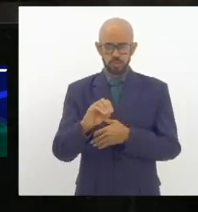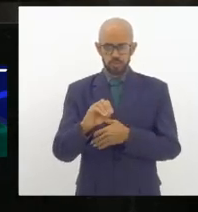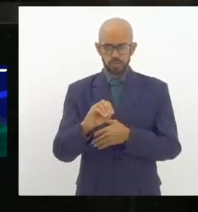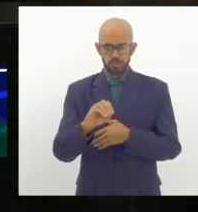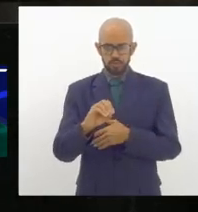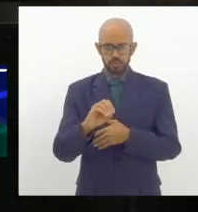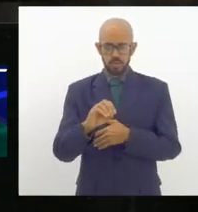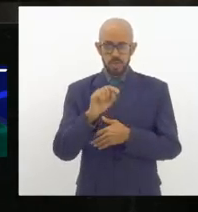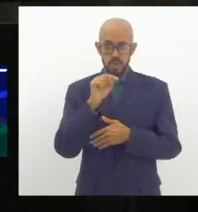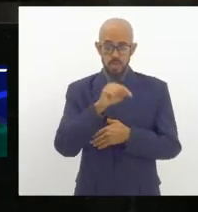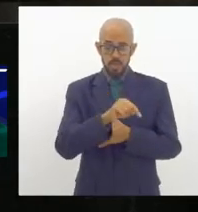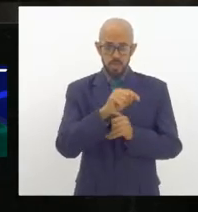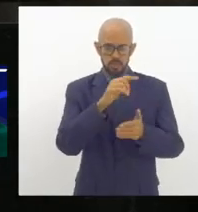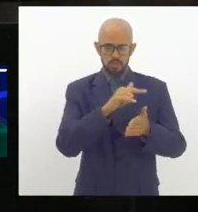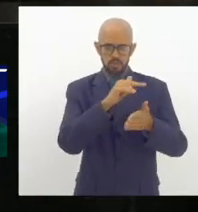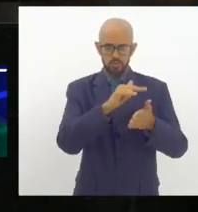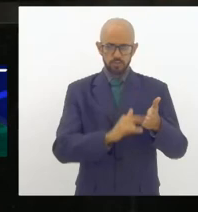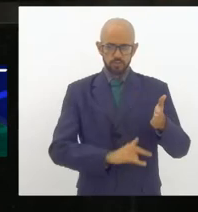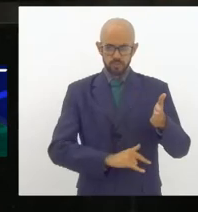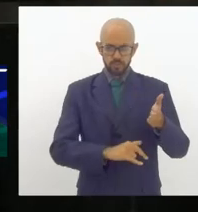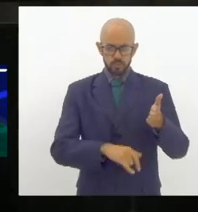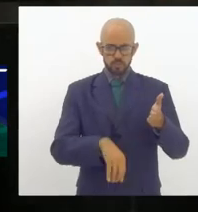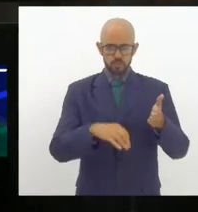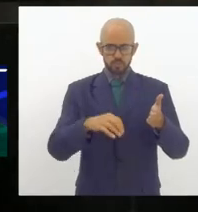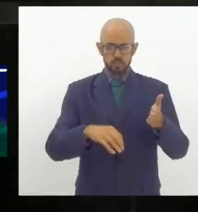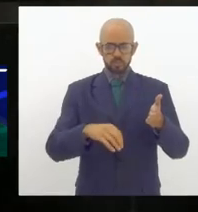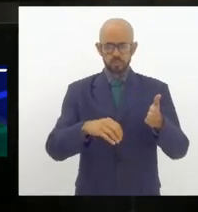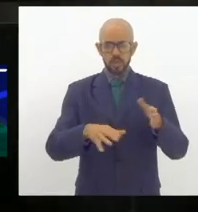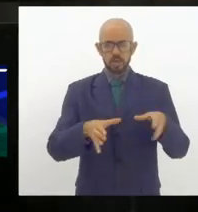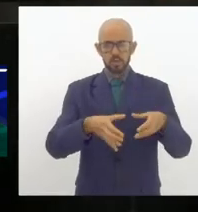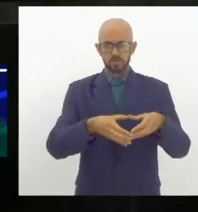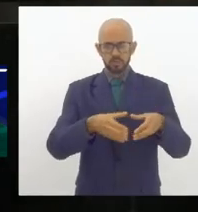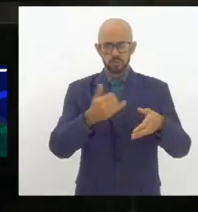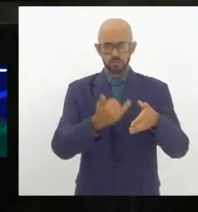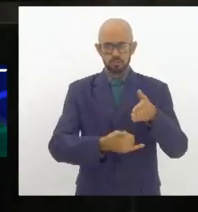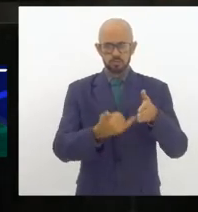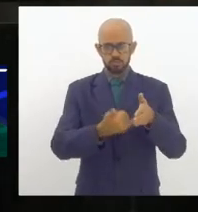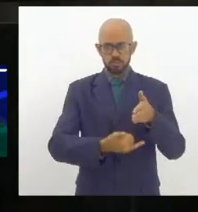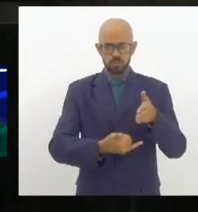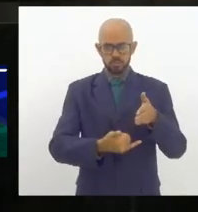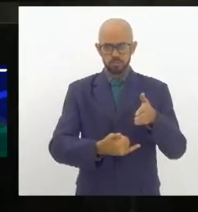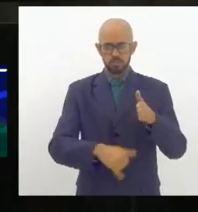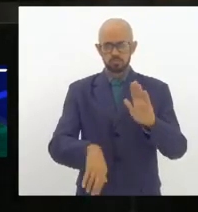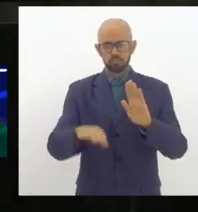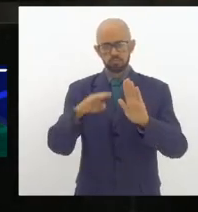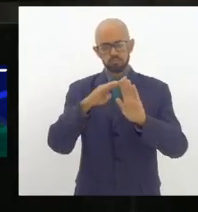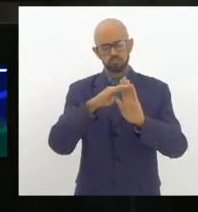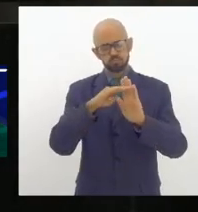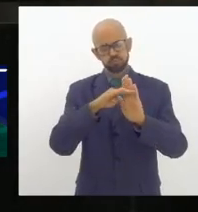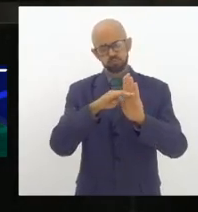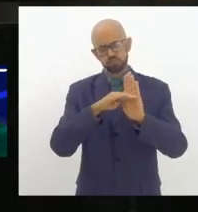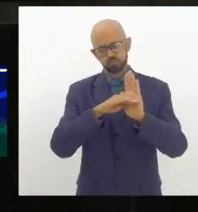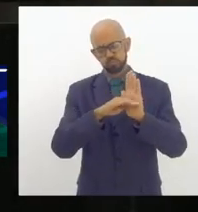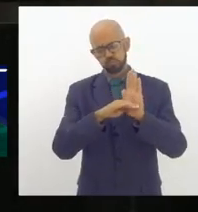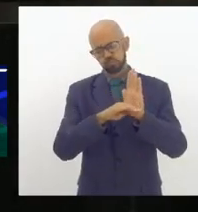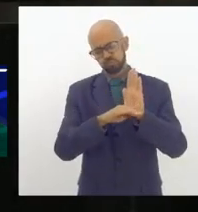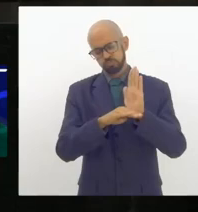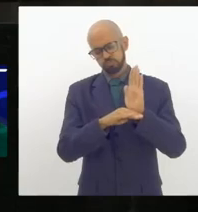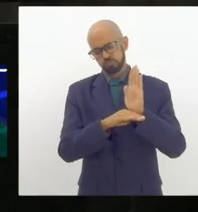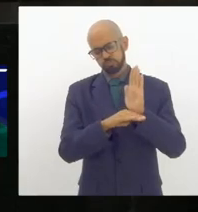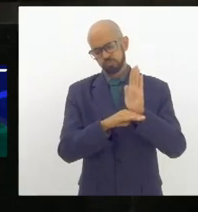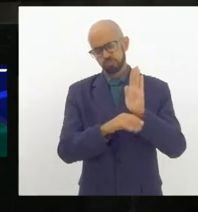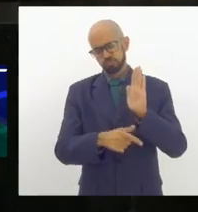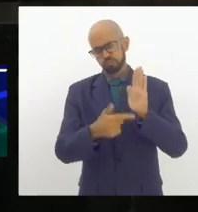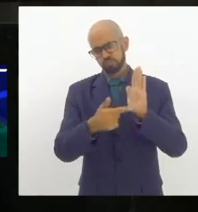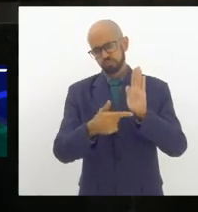este ofício da comissão de tributação senhora Presidente ele lista a